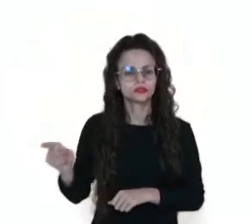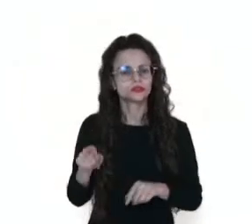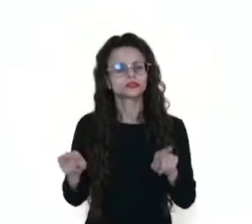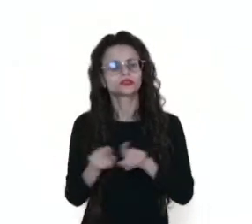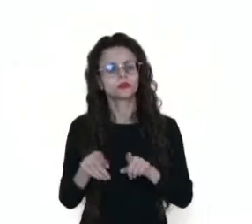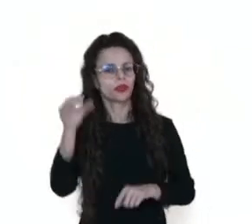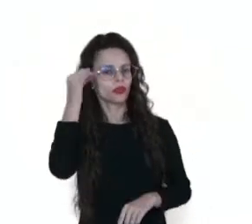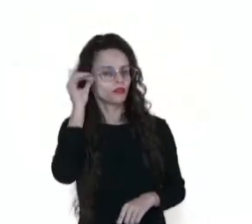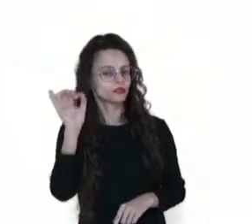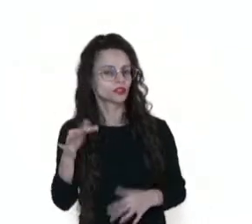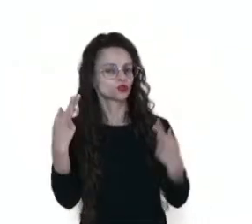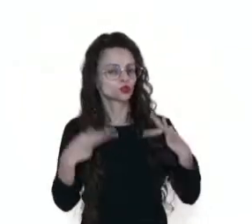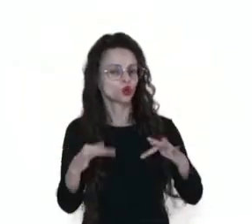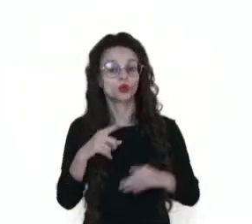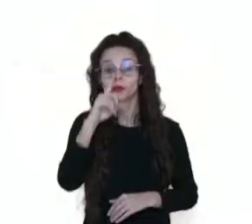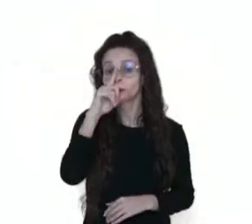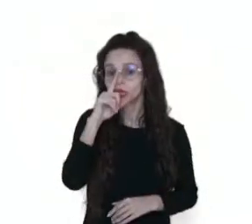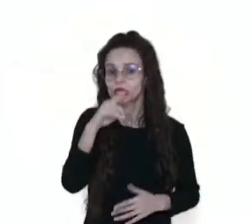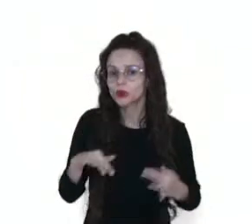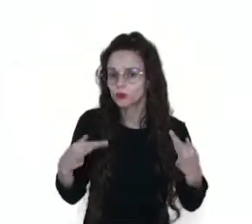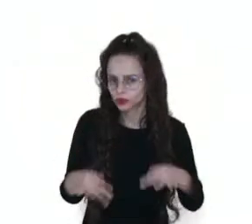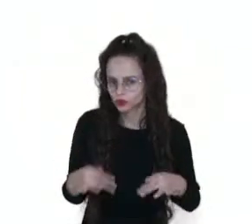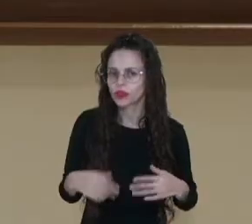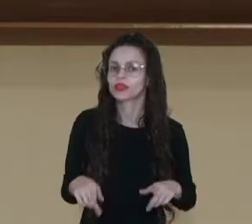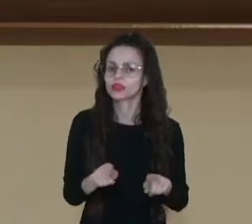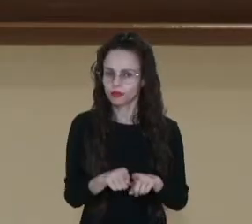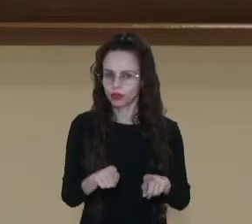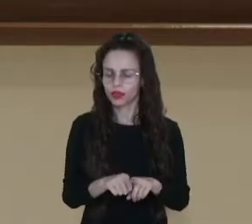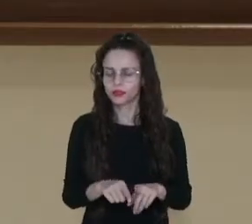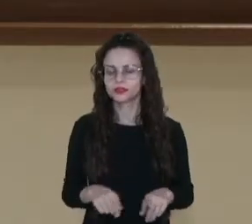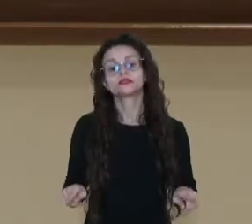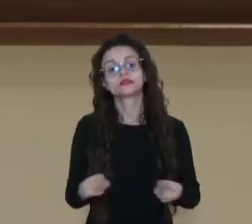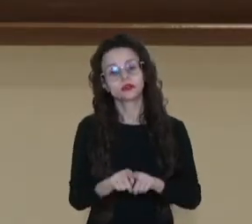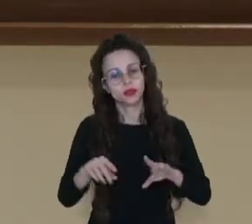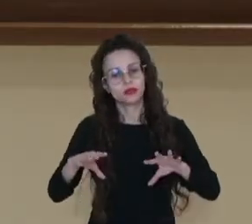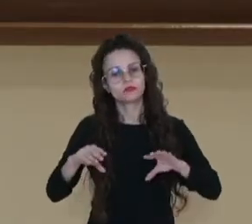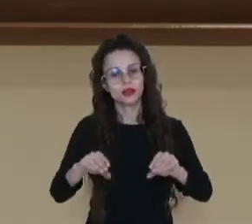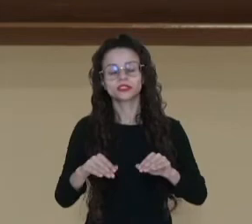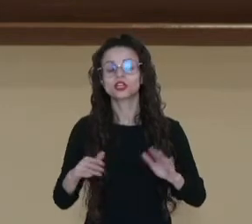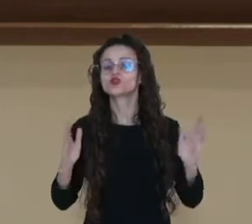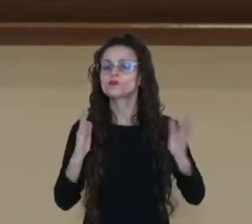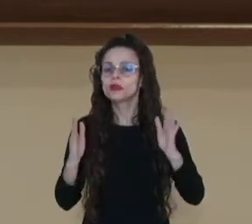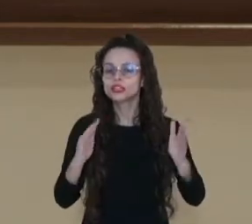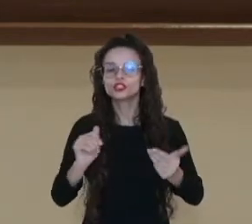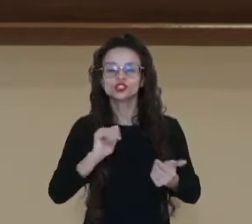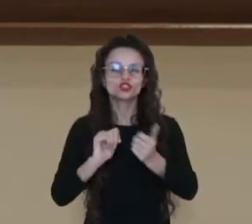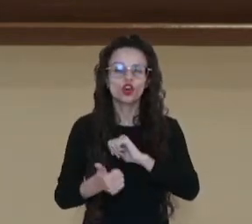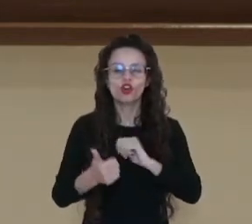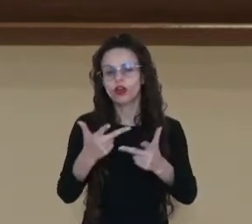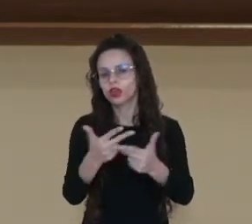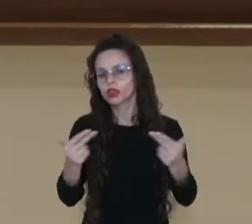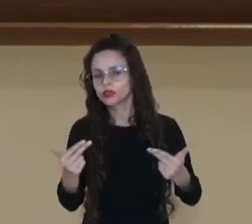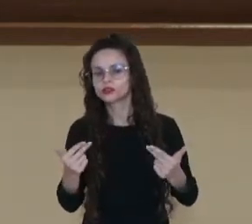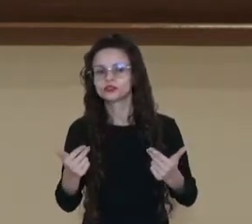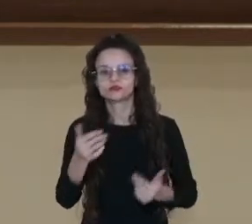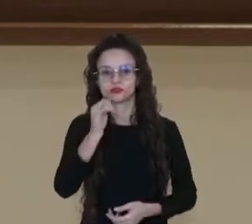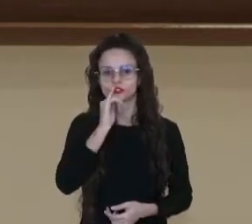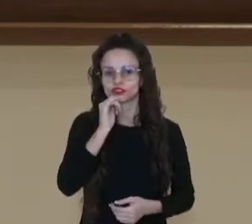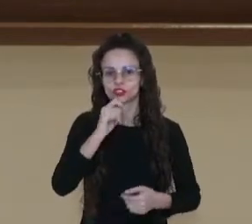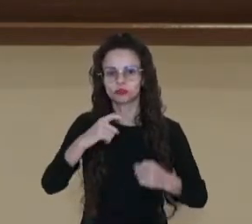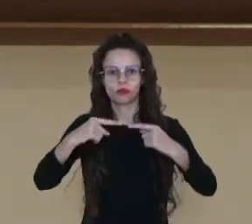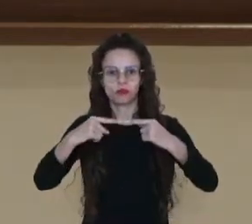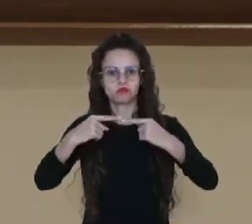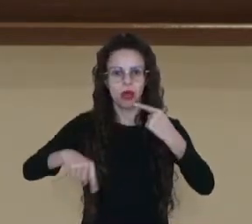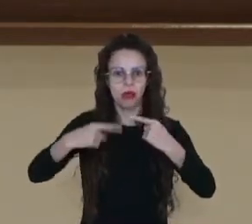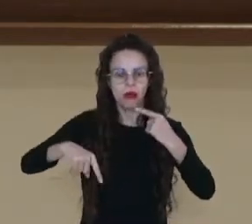dor e os riscos de lesões. Também temos, né, as massagens ali durante o jogo, quando há às vezes uma distensão